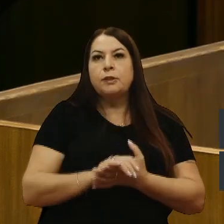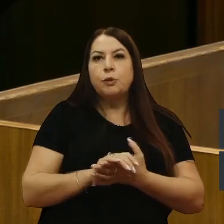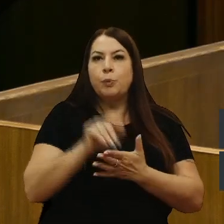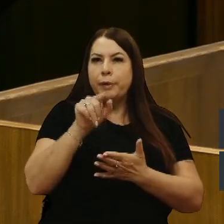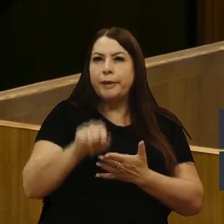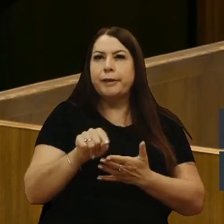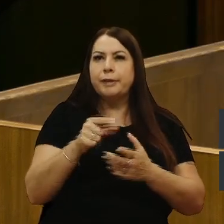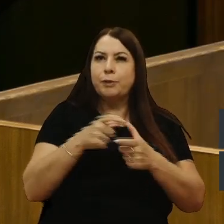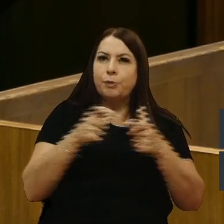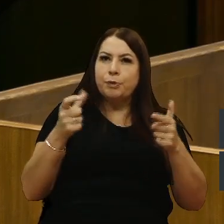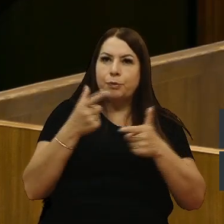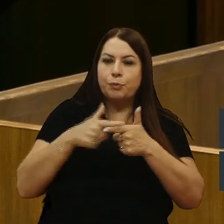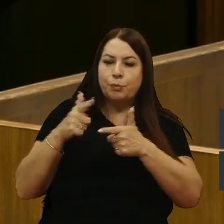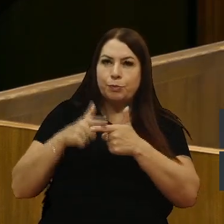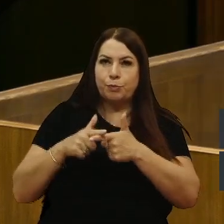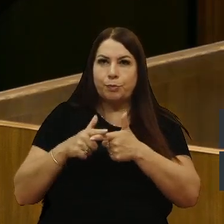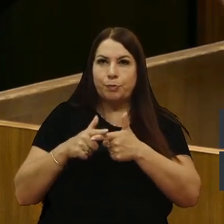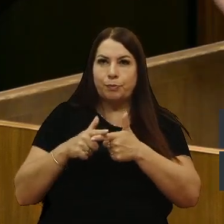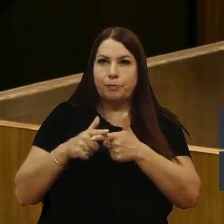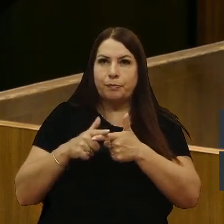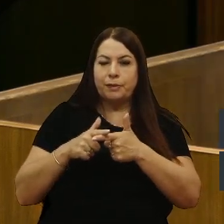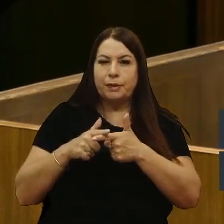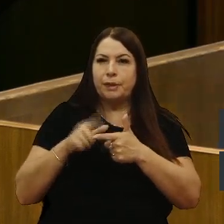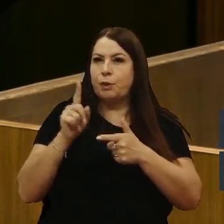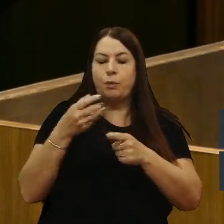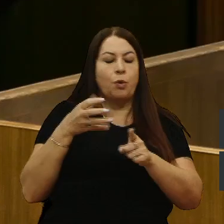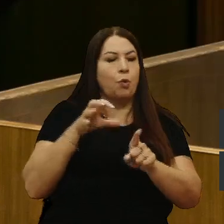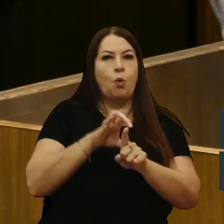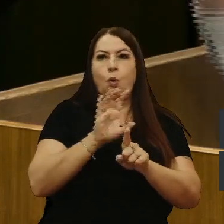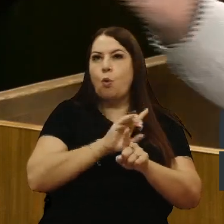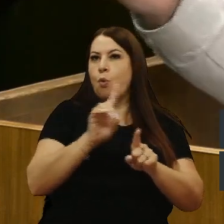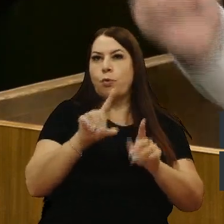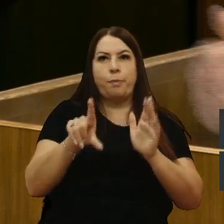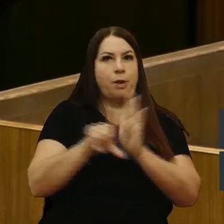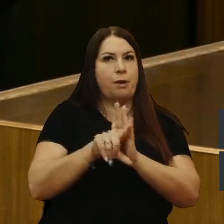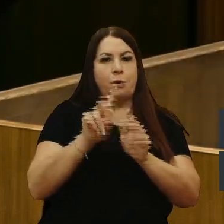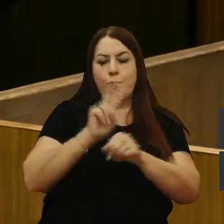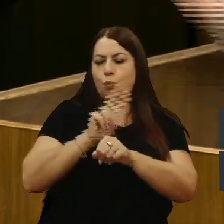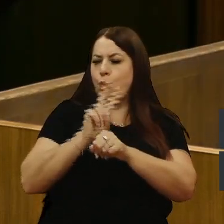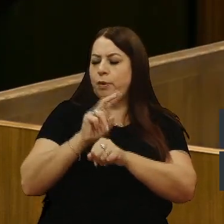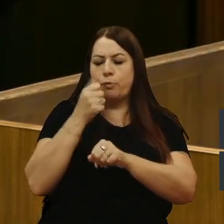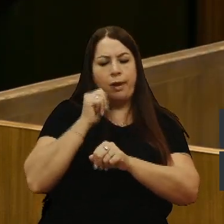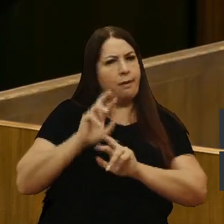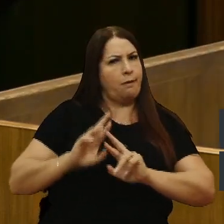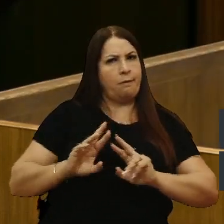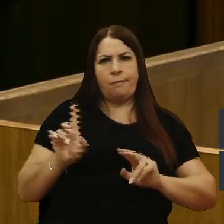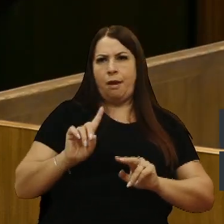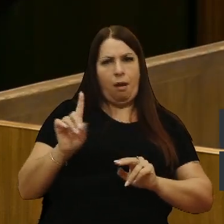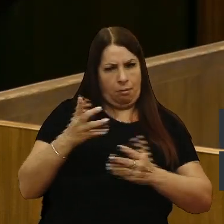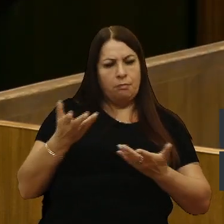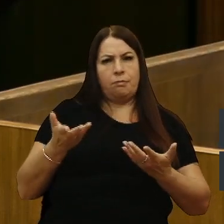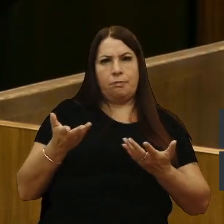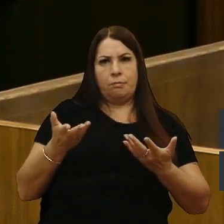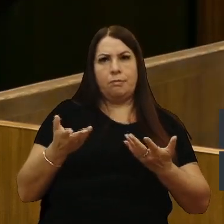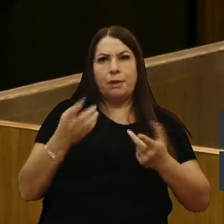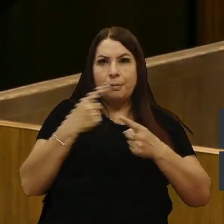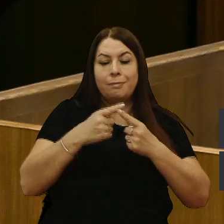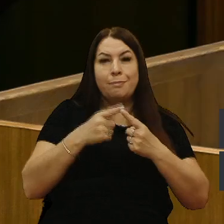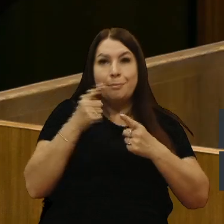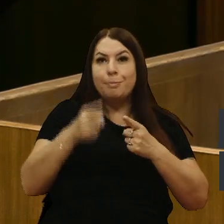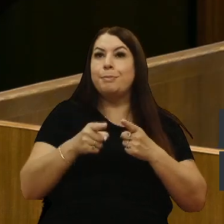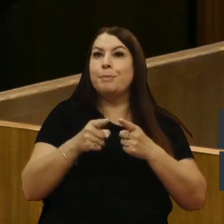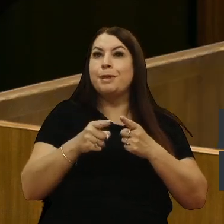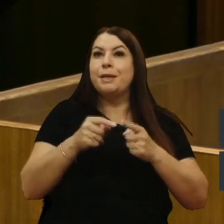esse é o grande problema. Aqui ninguém é contra uma lei que proteja as mulheres, muito pelo contrário. Mas a questão é